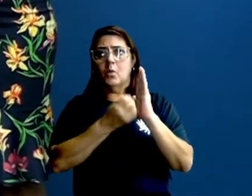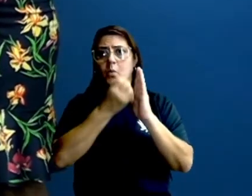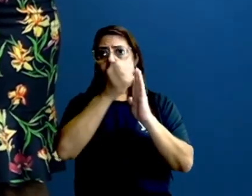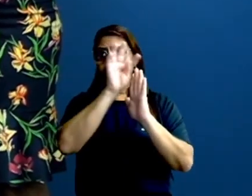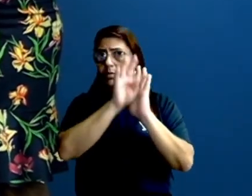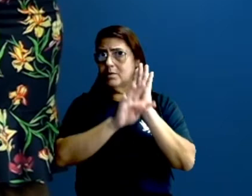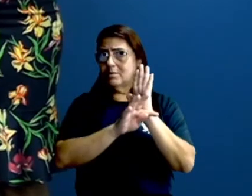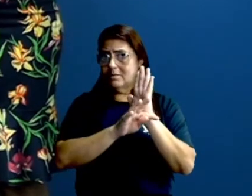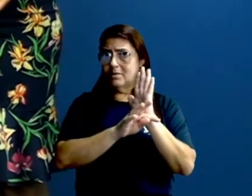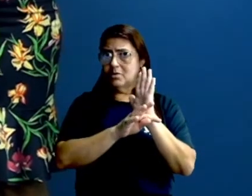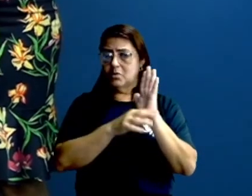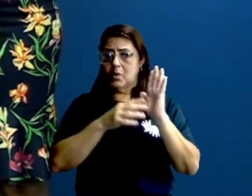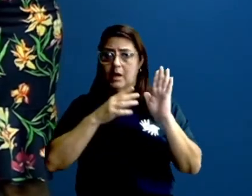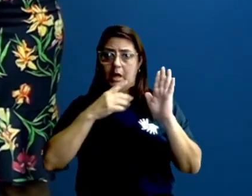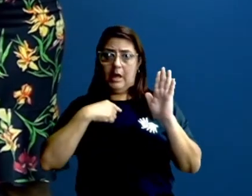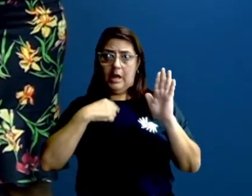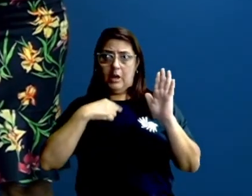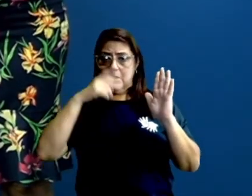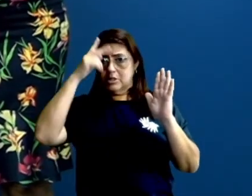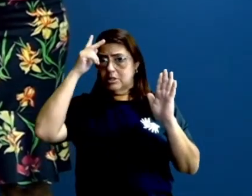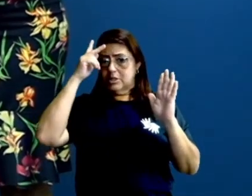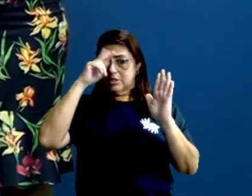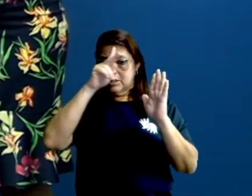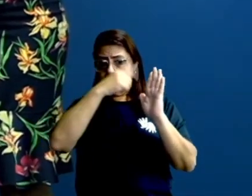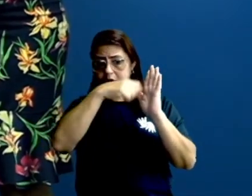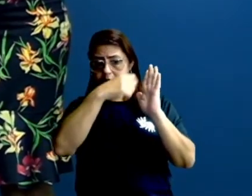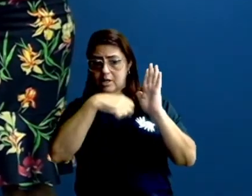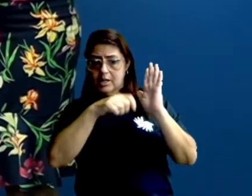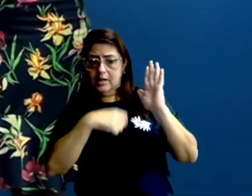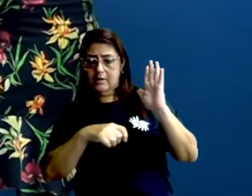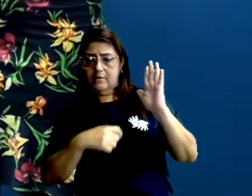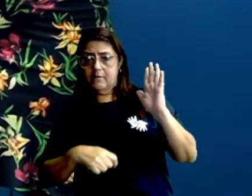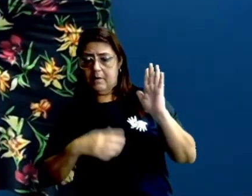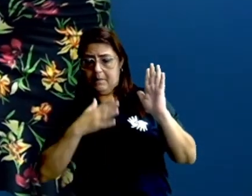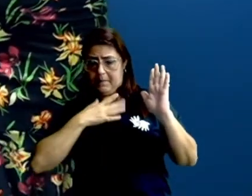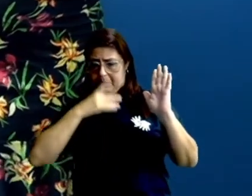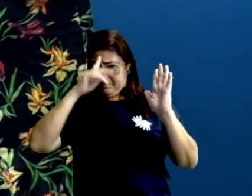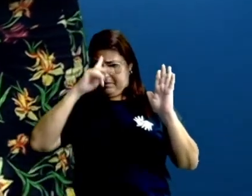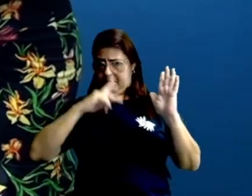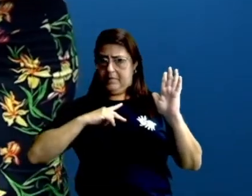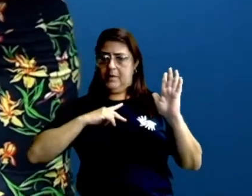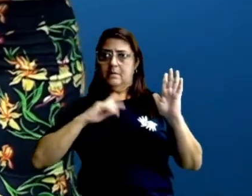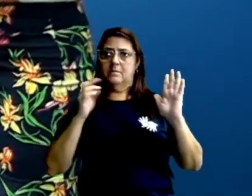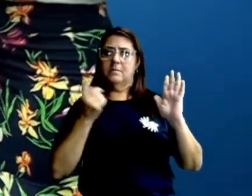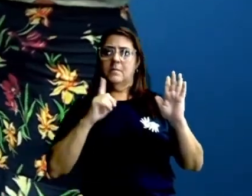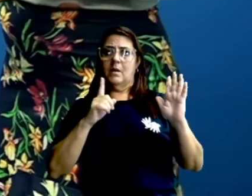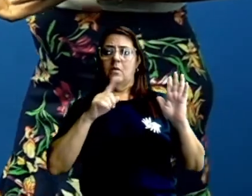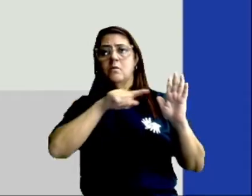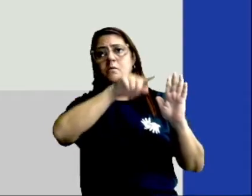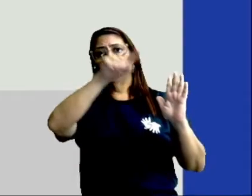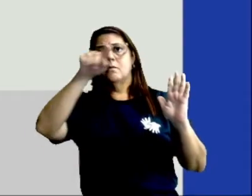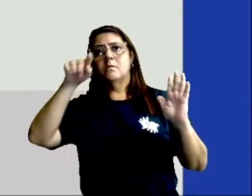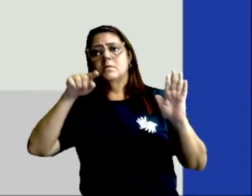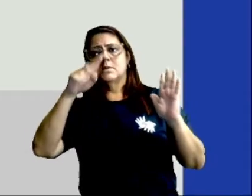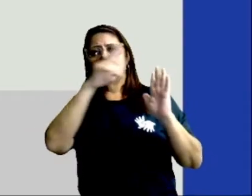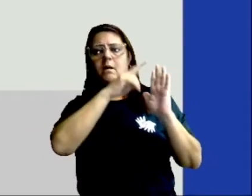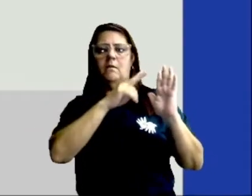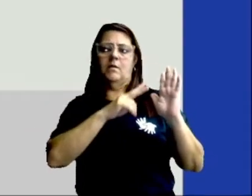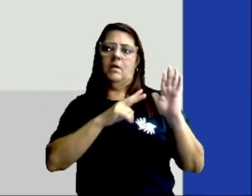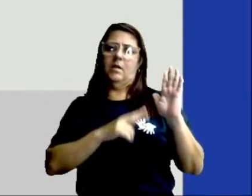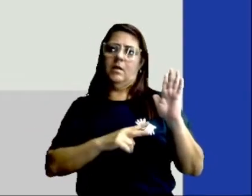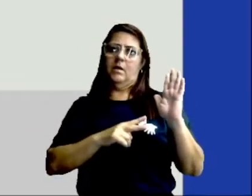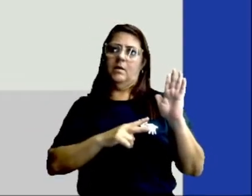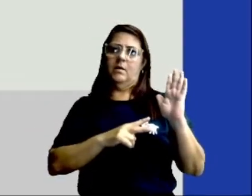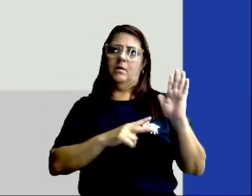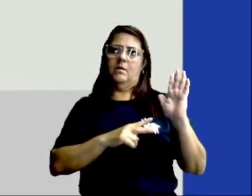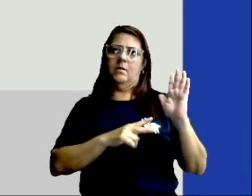para ninguém, certo? Quando a gente escreve um texto, a gente tem um leitor. Então, quem vai ser aí o leitor da sua produção textual? O leitor do seu texto